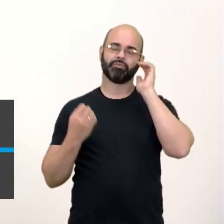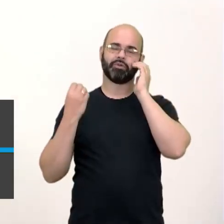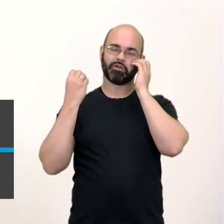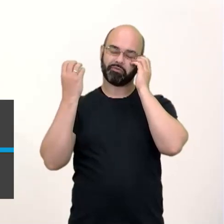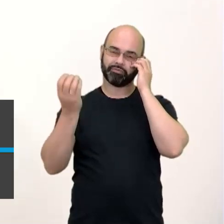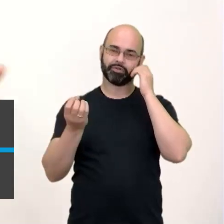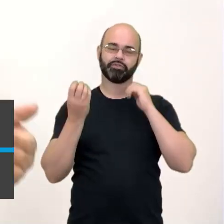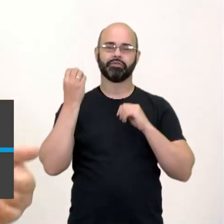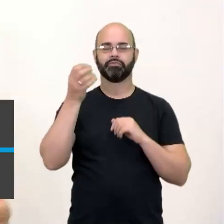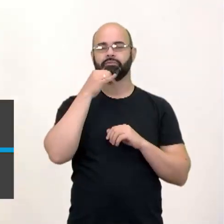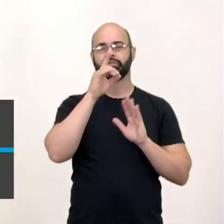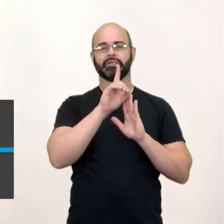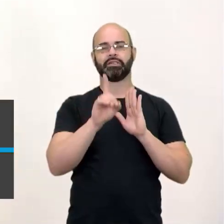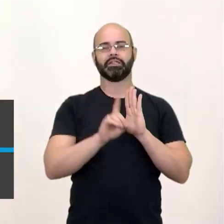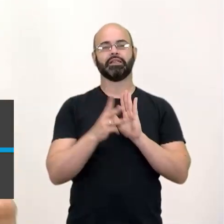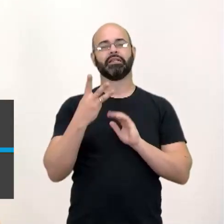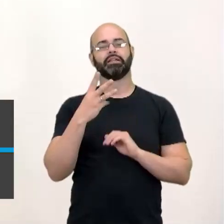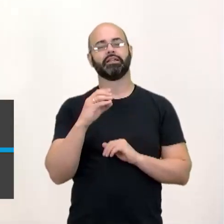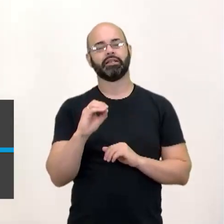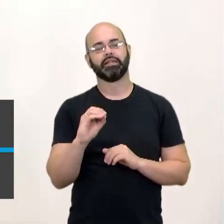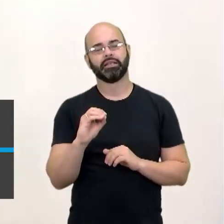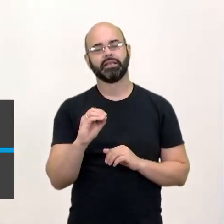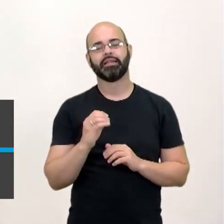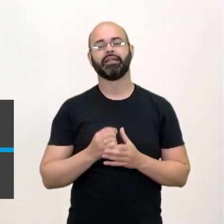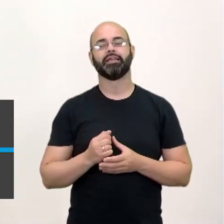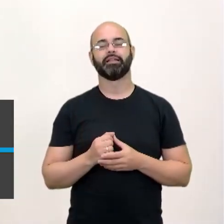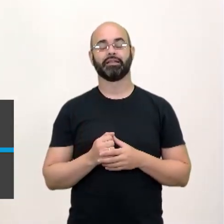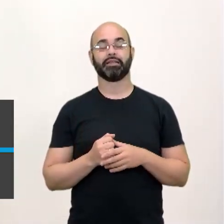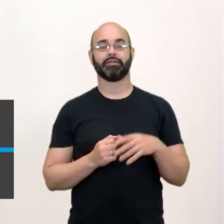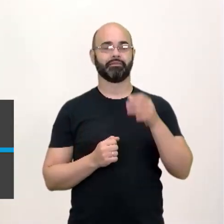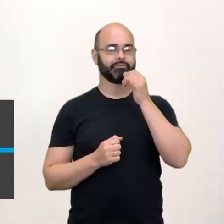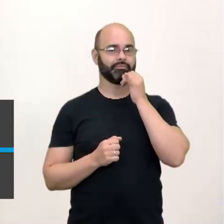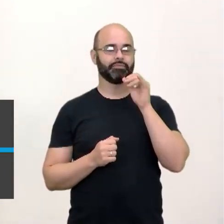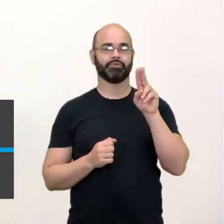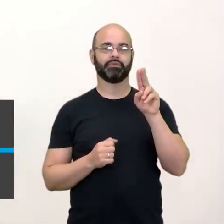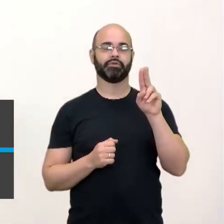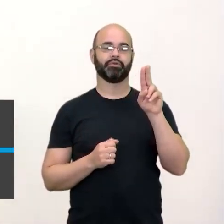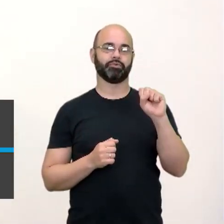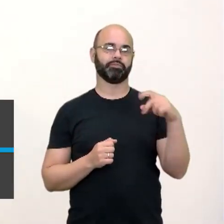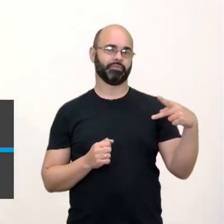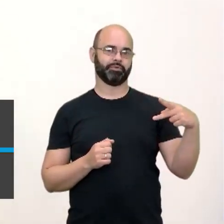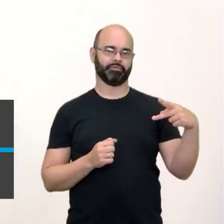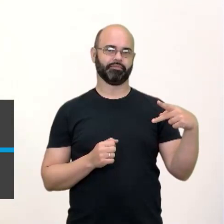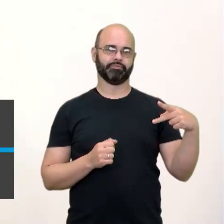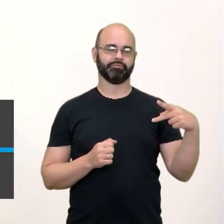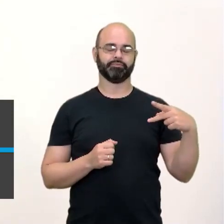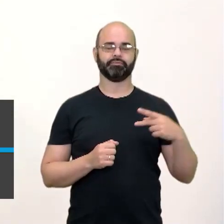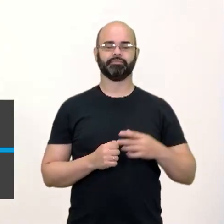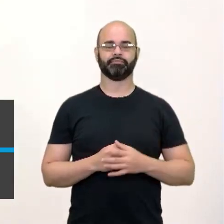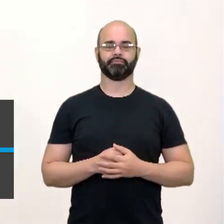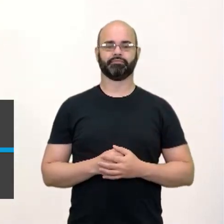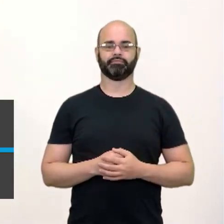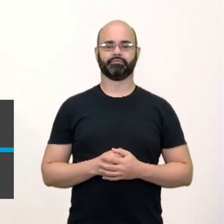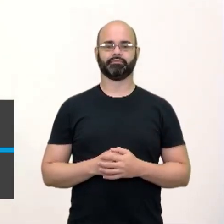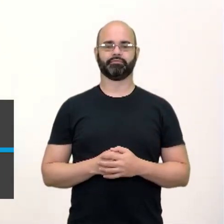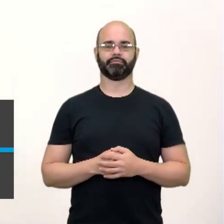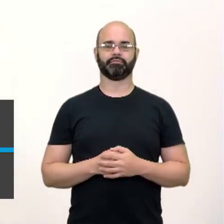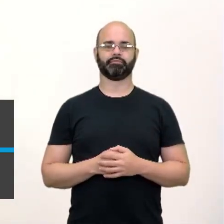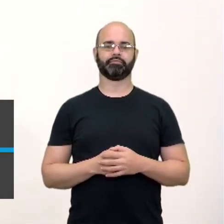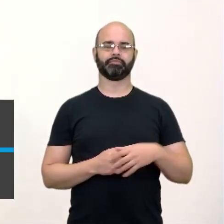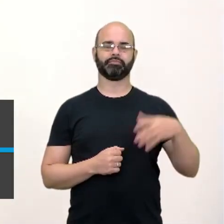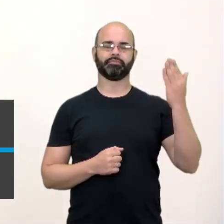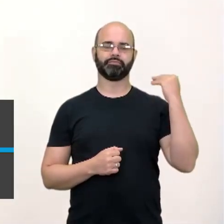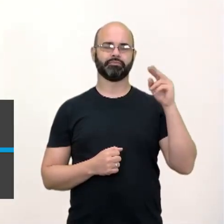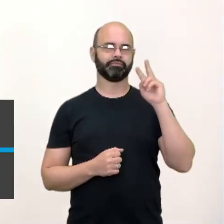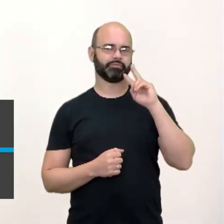por exemplo, na década de 30 foi fundada a Universidade de São Paulo, eles, ao mesmo tempo, achavam muito curiosa